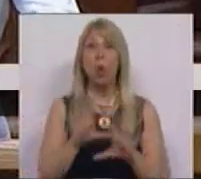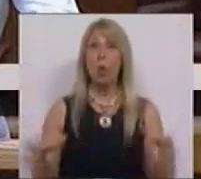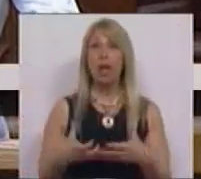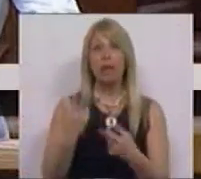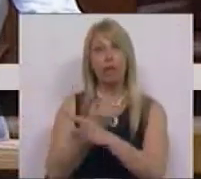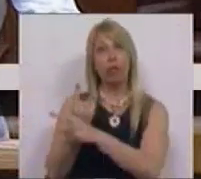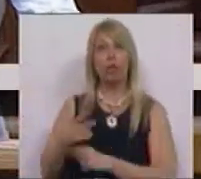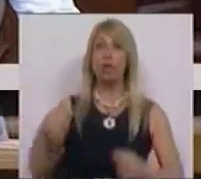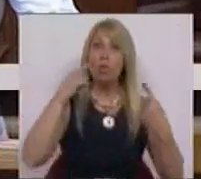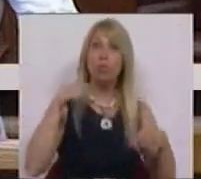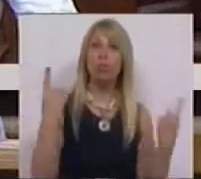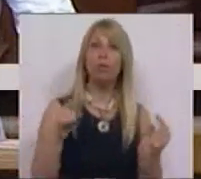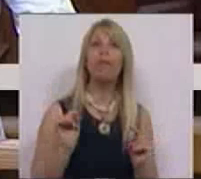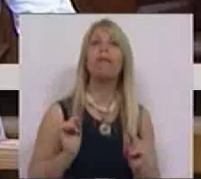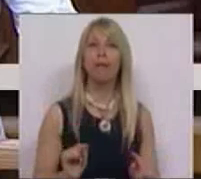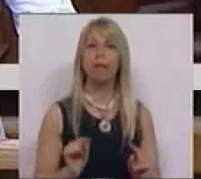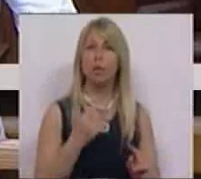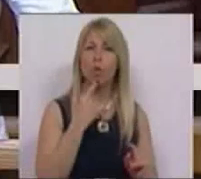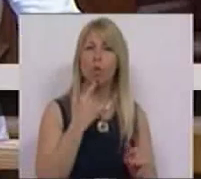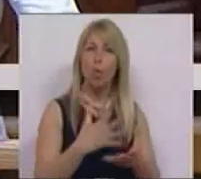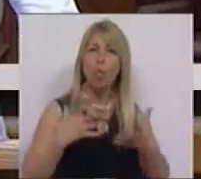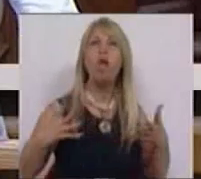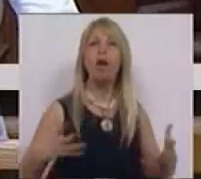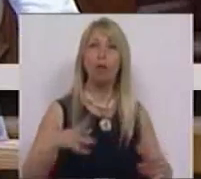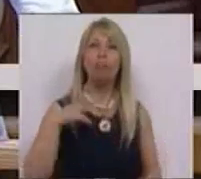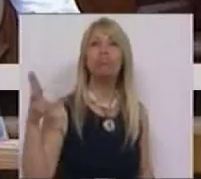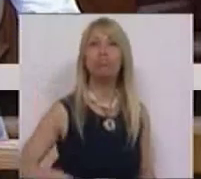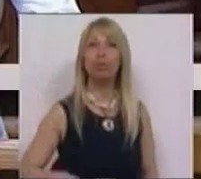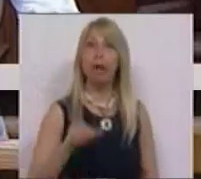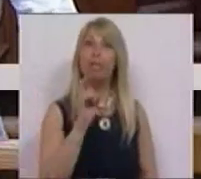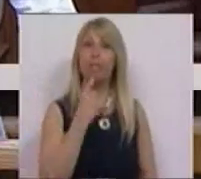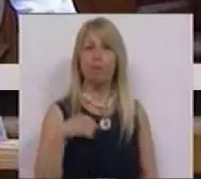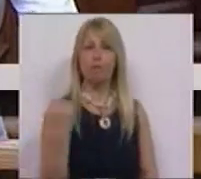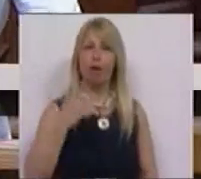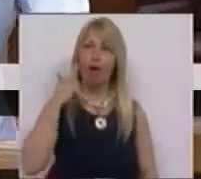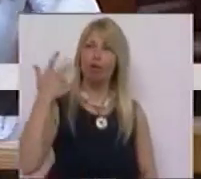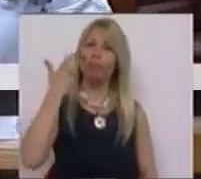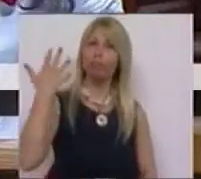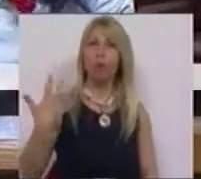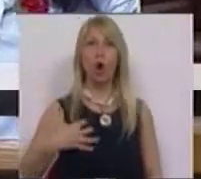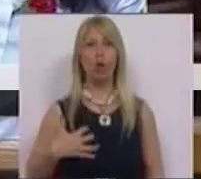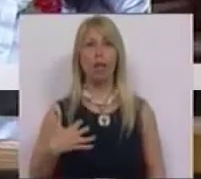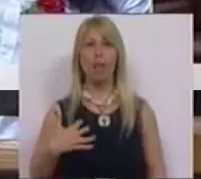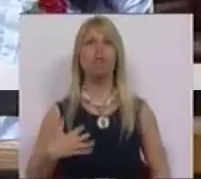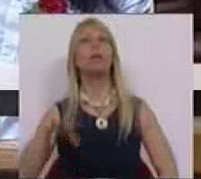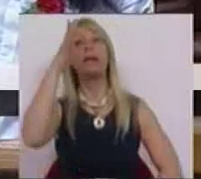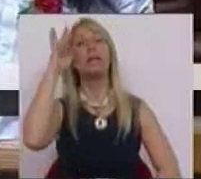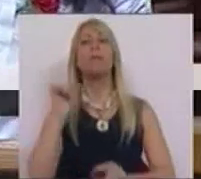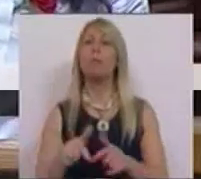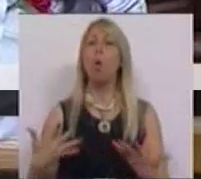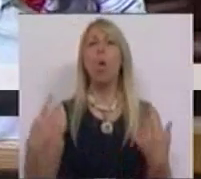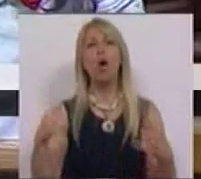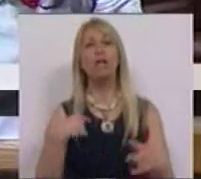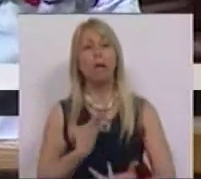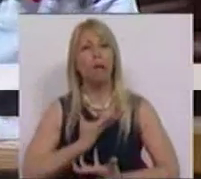públicos. E esse é o enorme Portugal de Abril de que nos orgulhamos. Bem sei que há hoje quem se desencante com o que foi feito